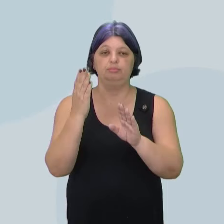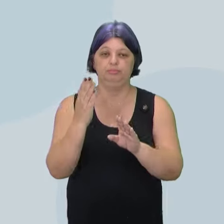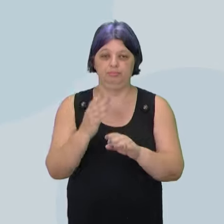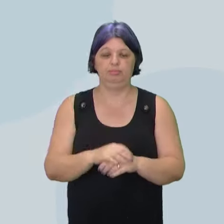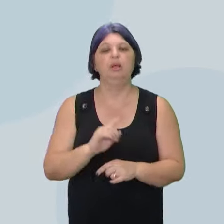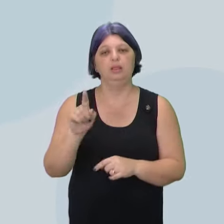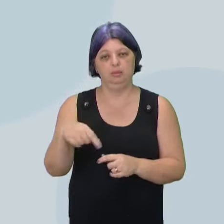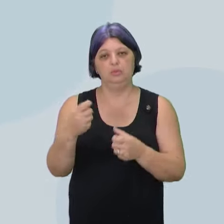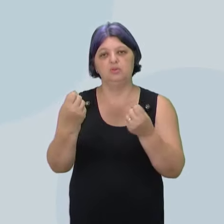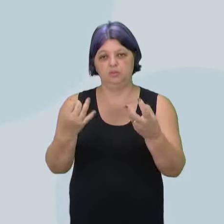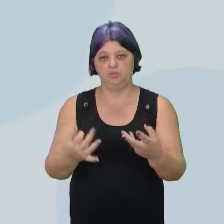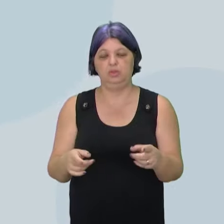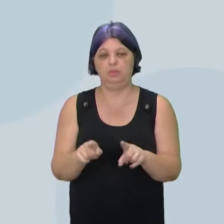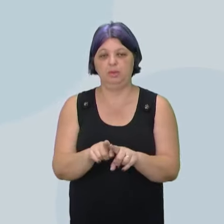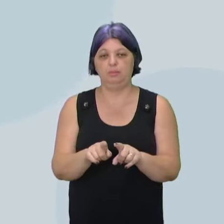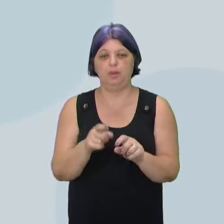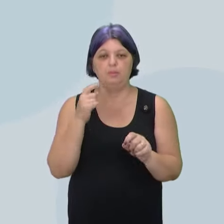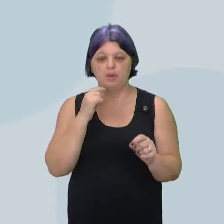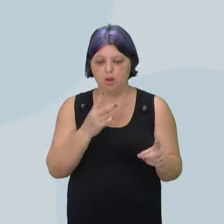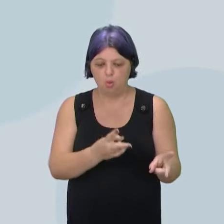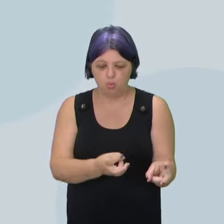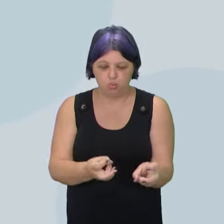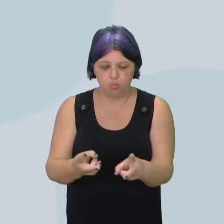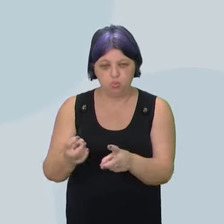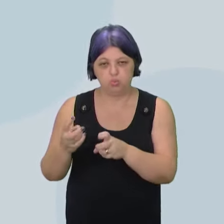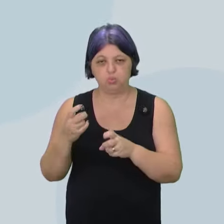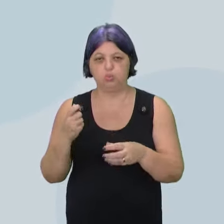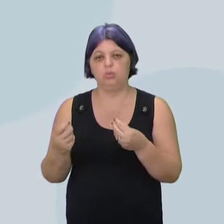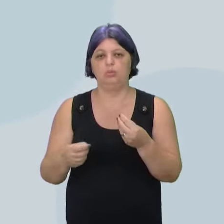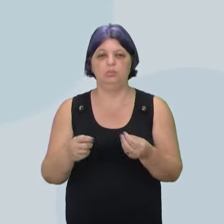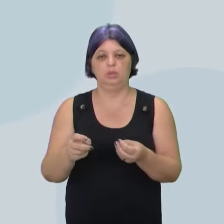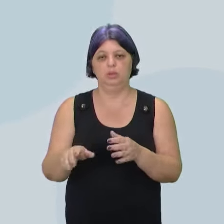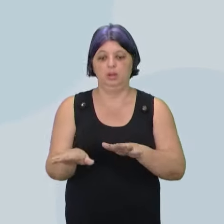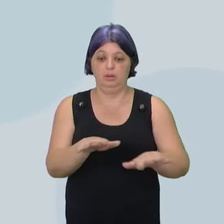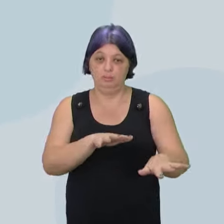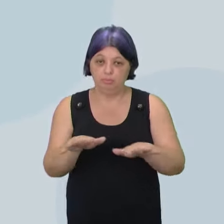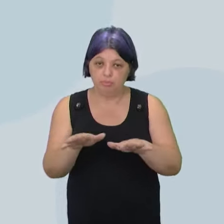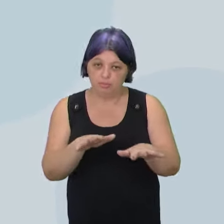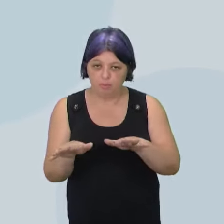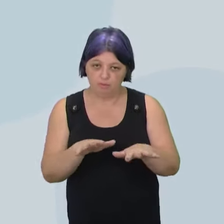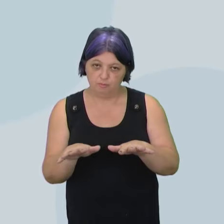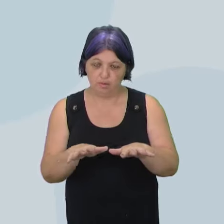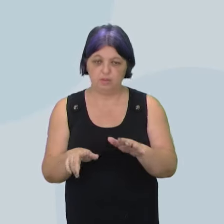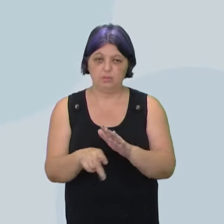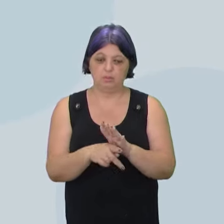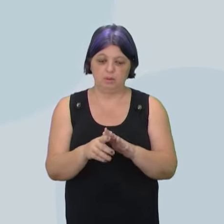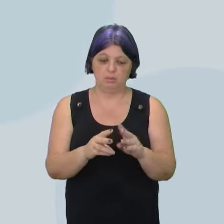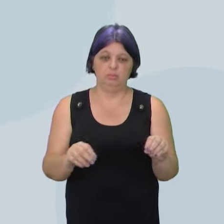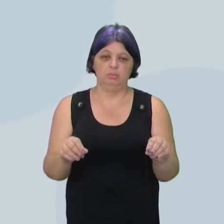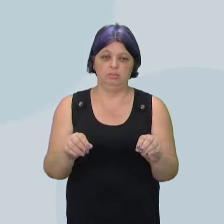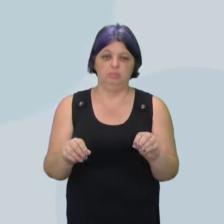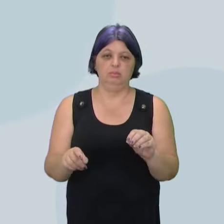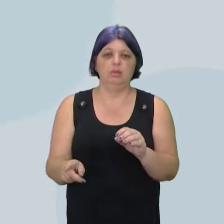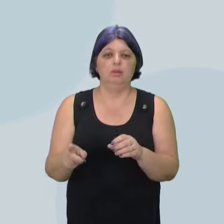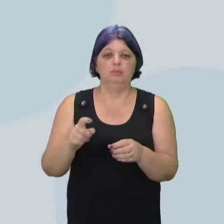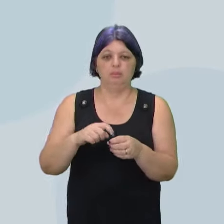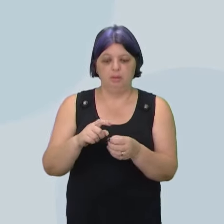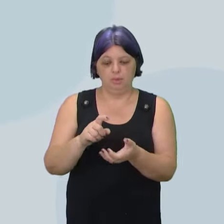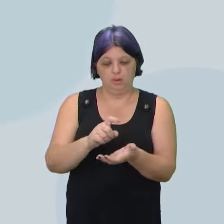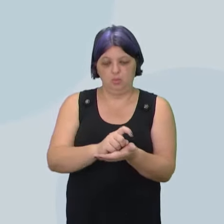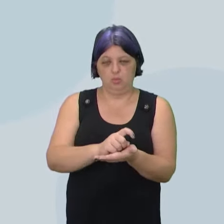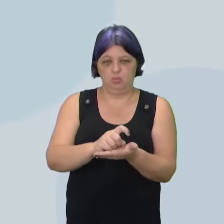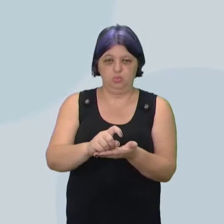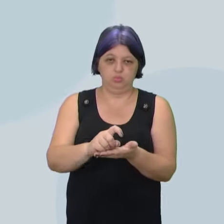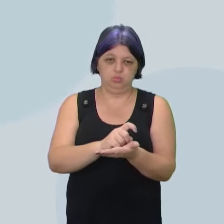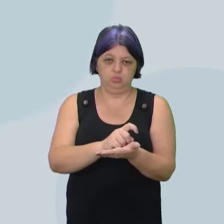vai falar melhor daqui a pouco, detecta alguma perturbação no solo e transcreve, traduz essa